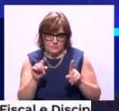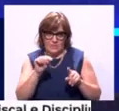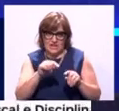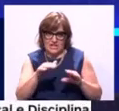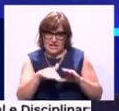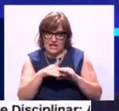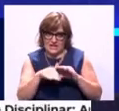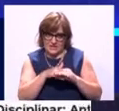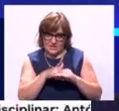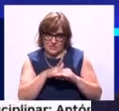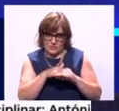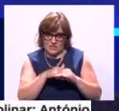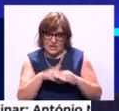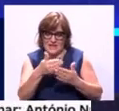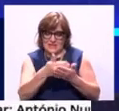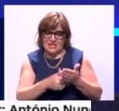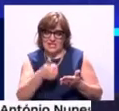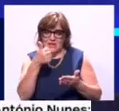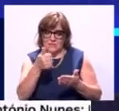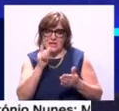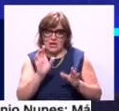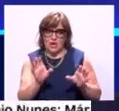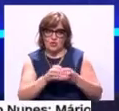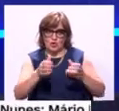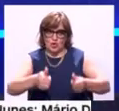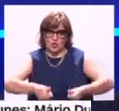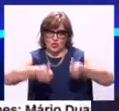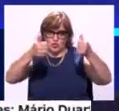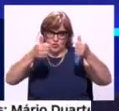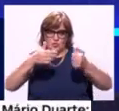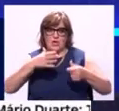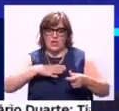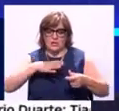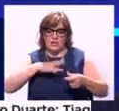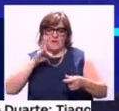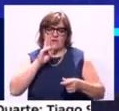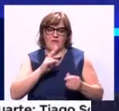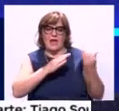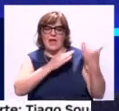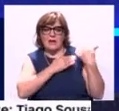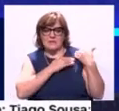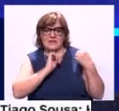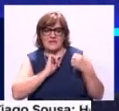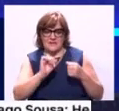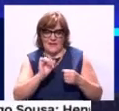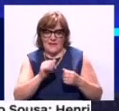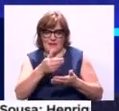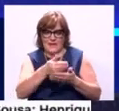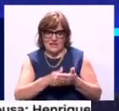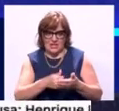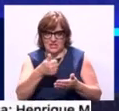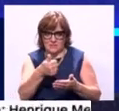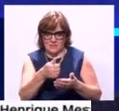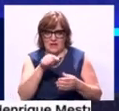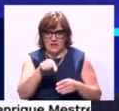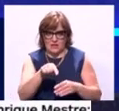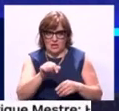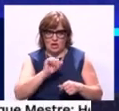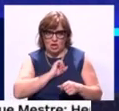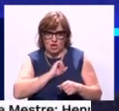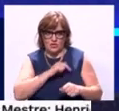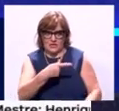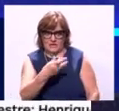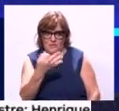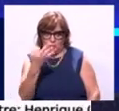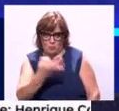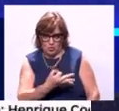esta candidatura, lista B, tem um Conselho Superior. Eu gostava de ver o representante desta lista B no nosso Porto